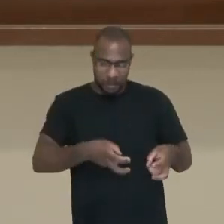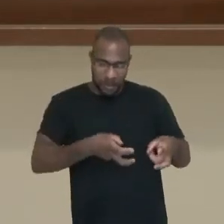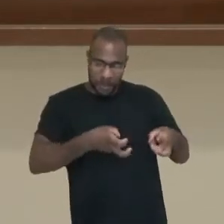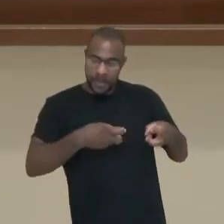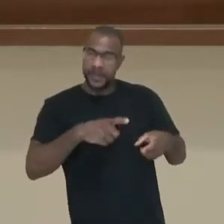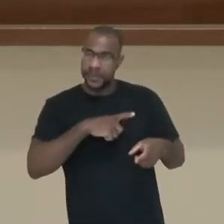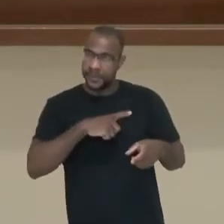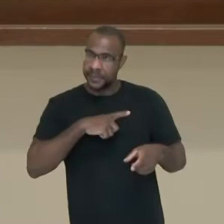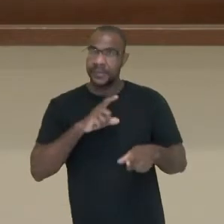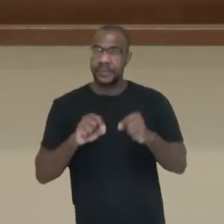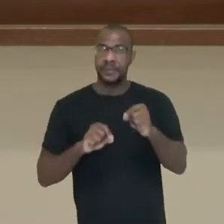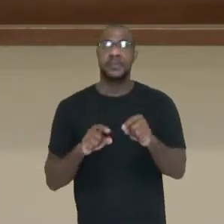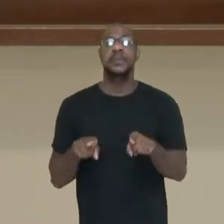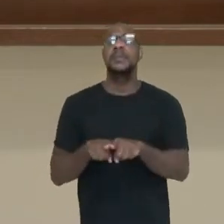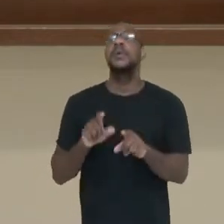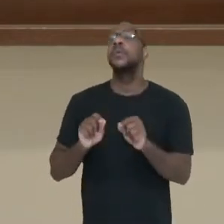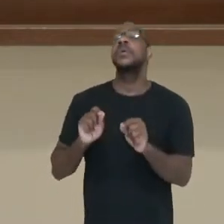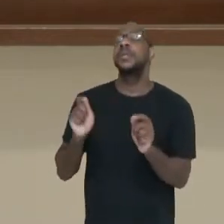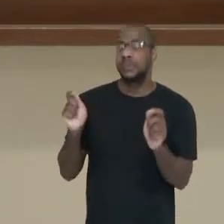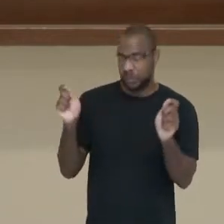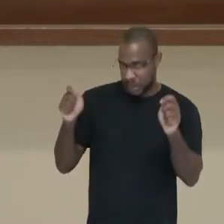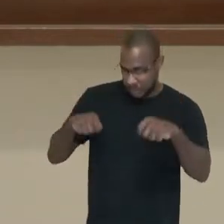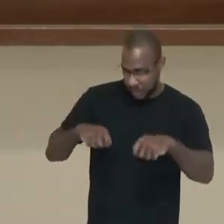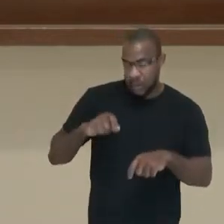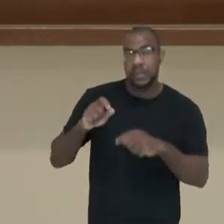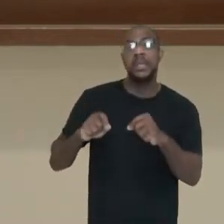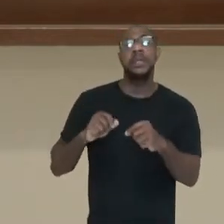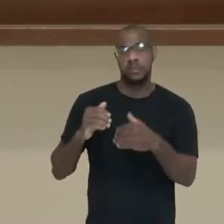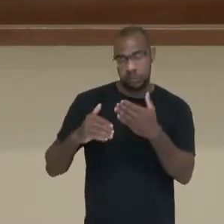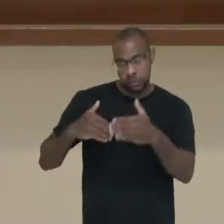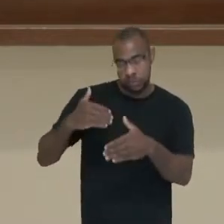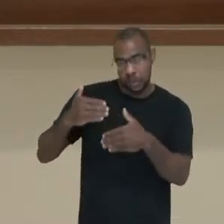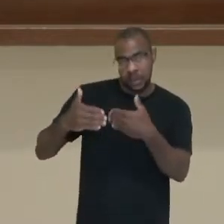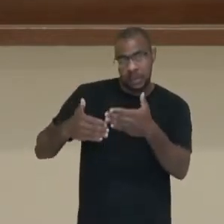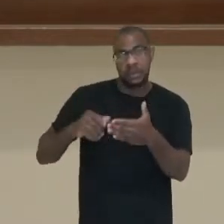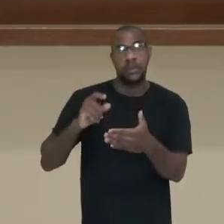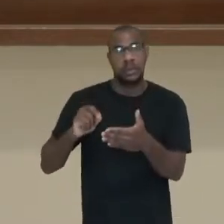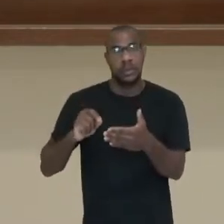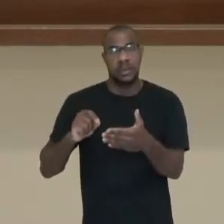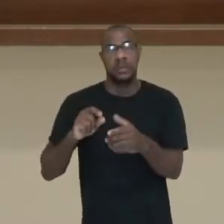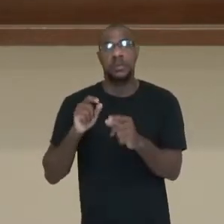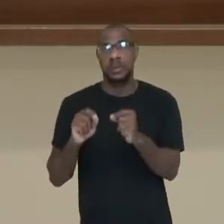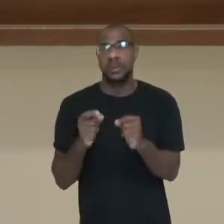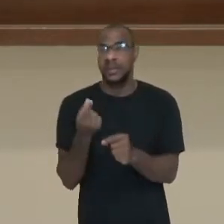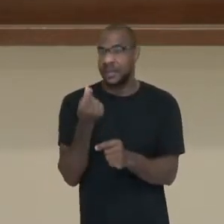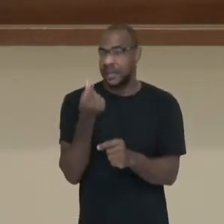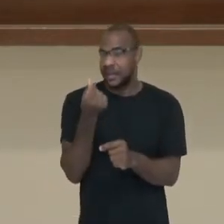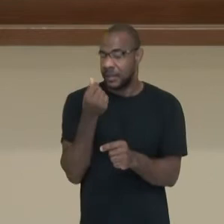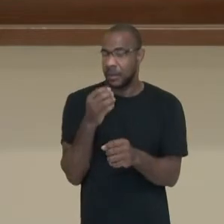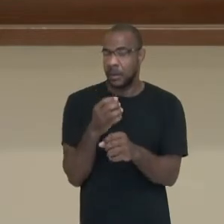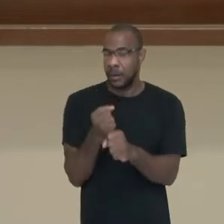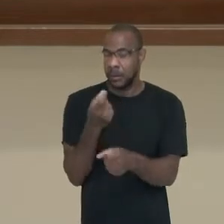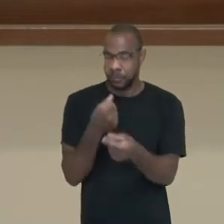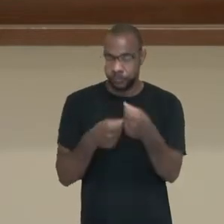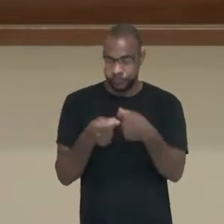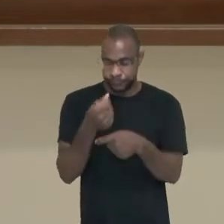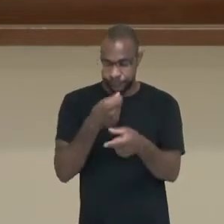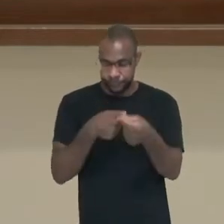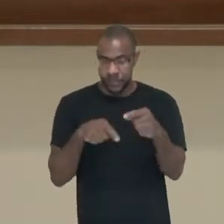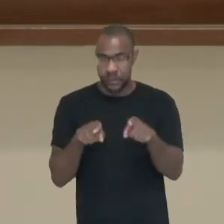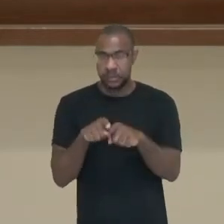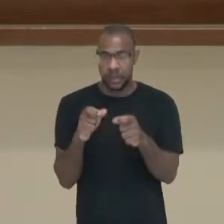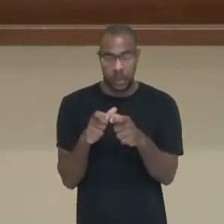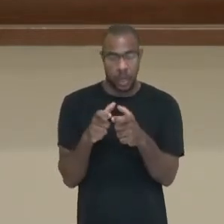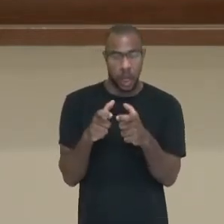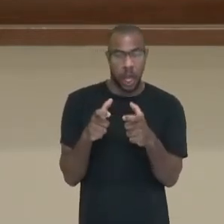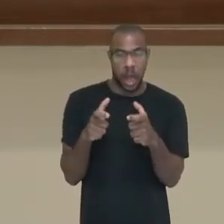observados no seu interior, o que possibilitou no decorrer do processo uma acumulação de capital e também um crescimento cada